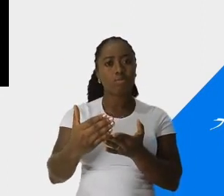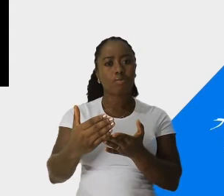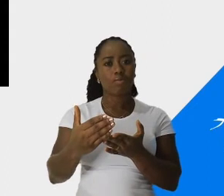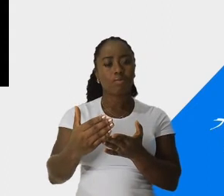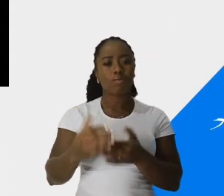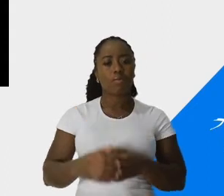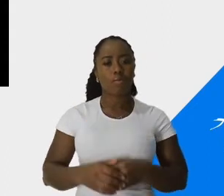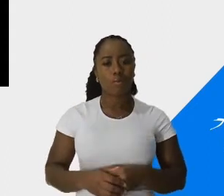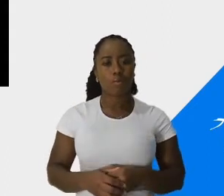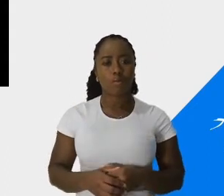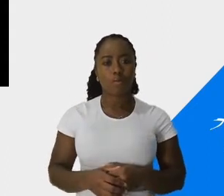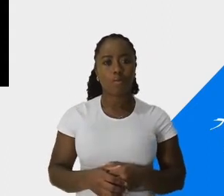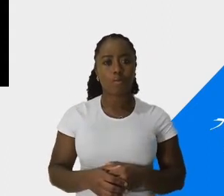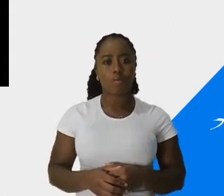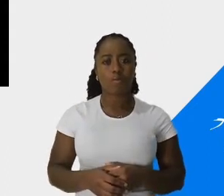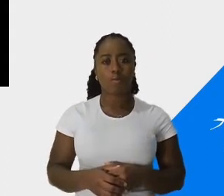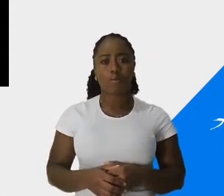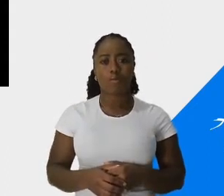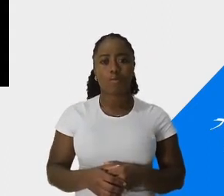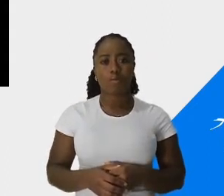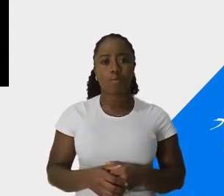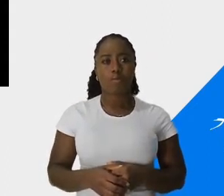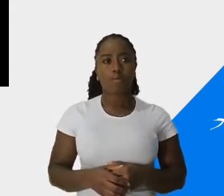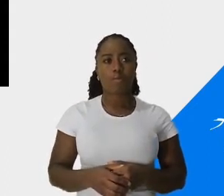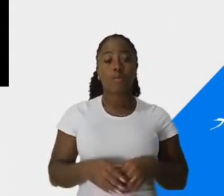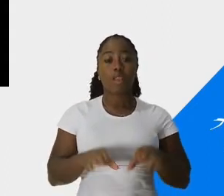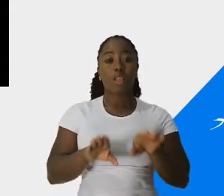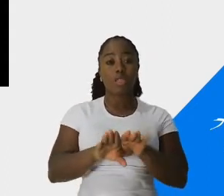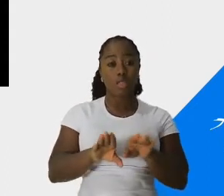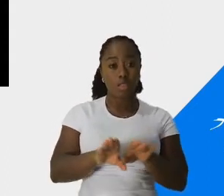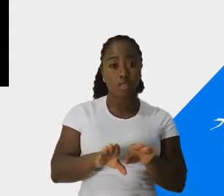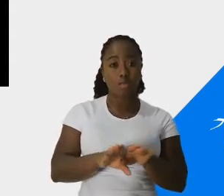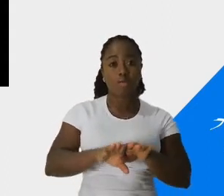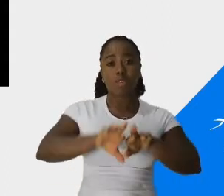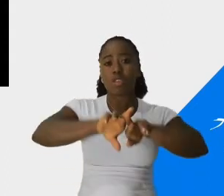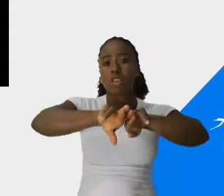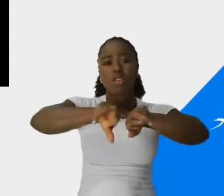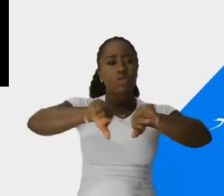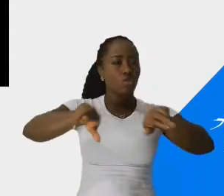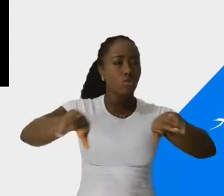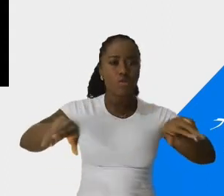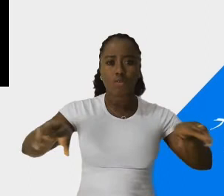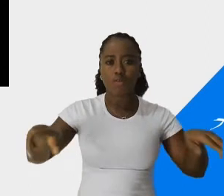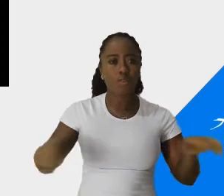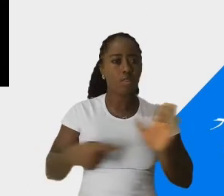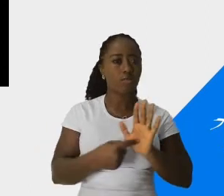e várias manifestações. Tá?